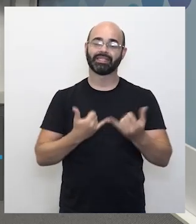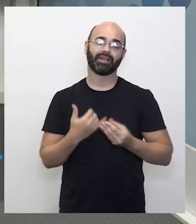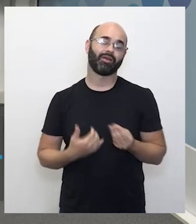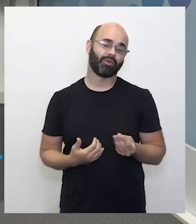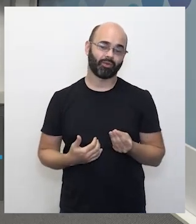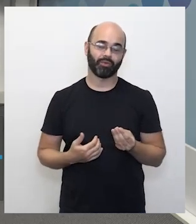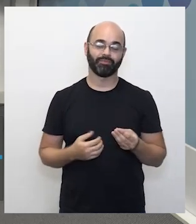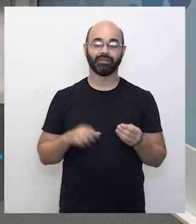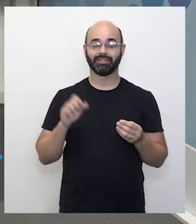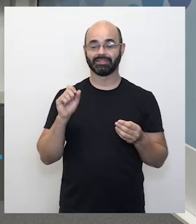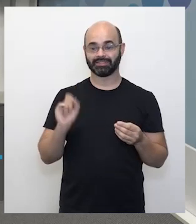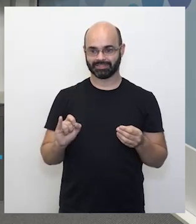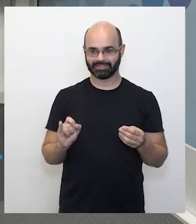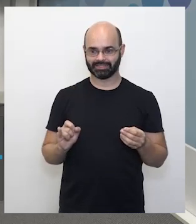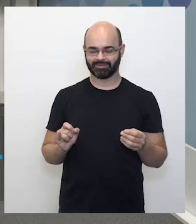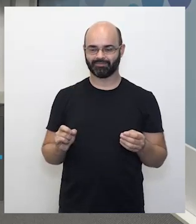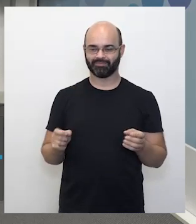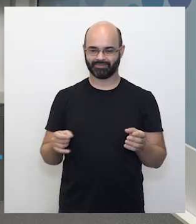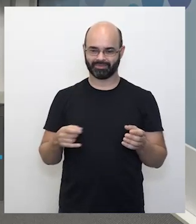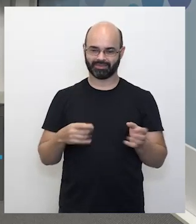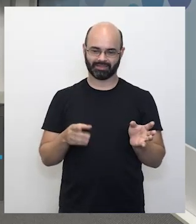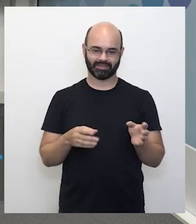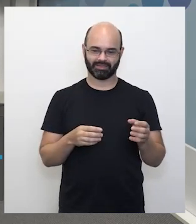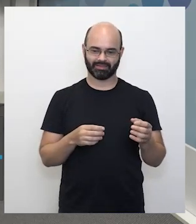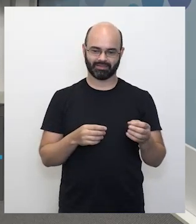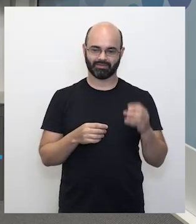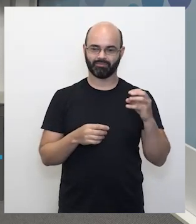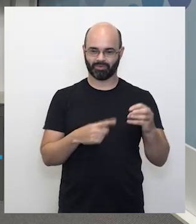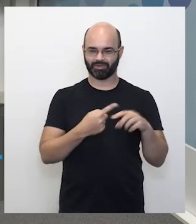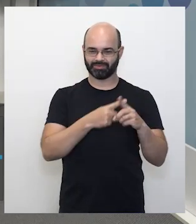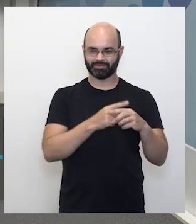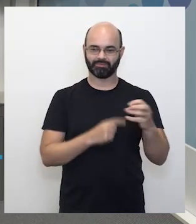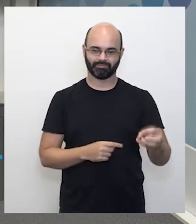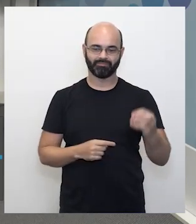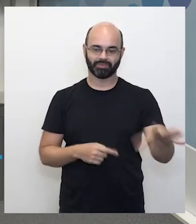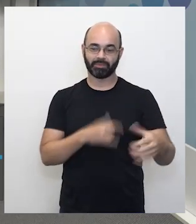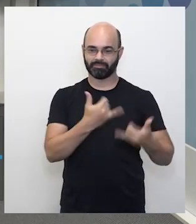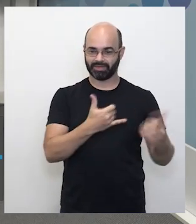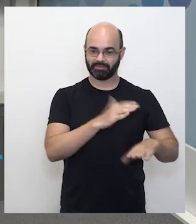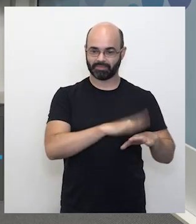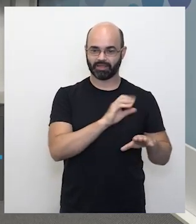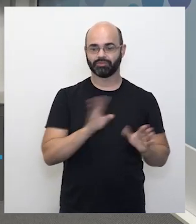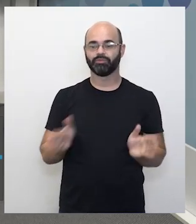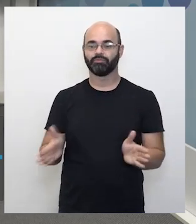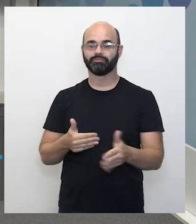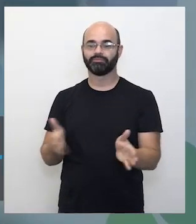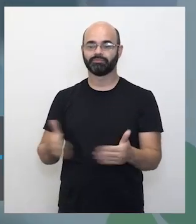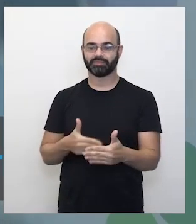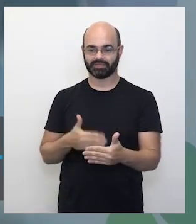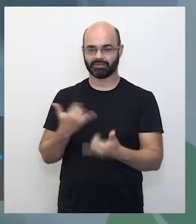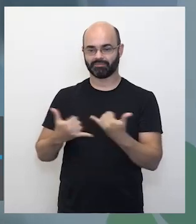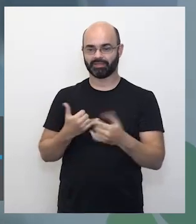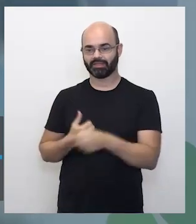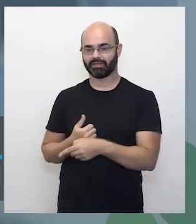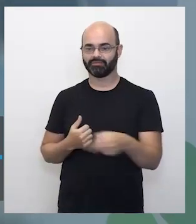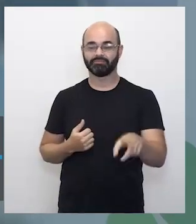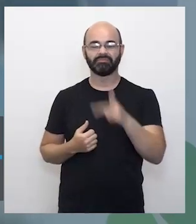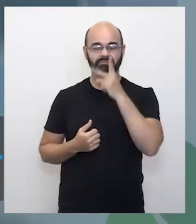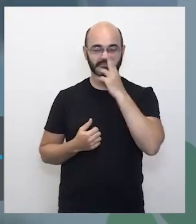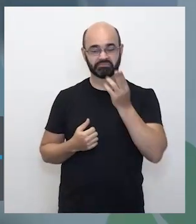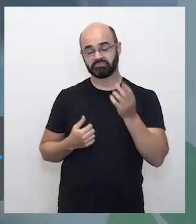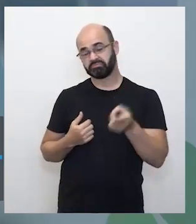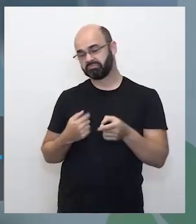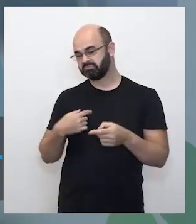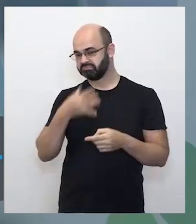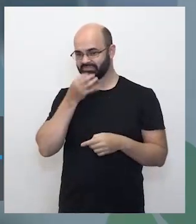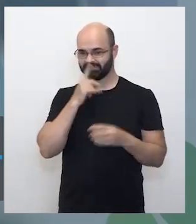brincar mais com a bolinha de lã ou com a caixinha de papelão. E aí você estabelece, por exemplo, a sua hipótese que eles vão brincar mais